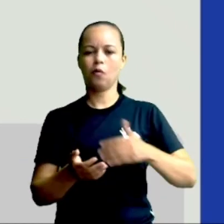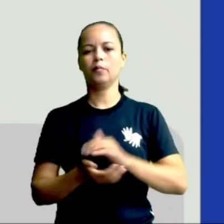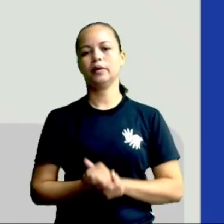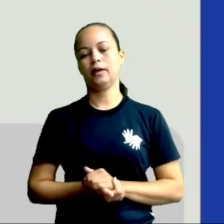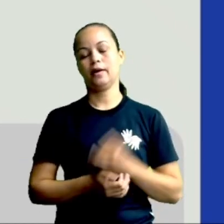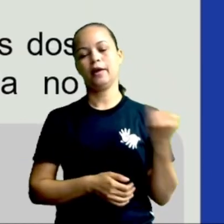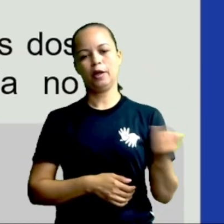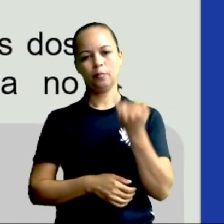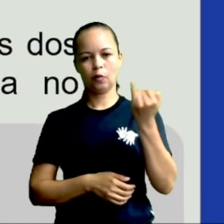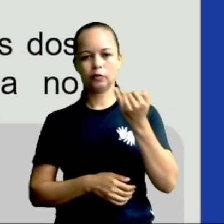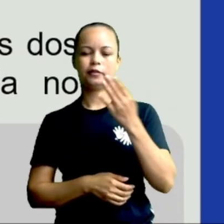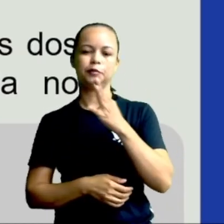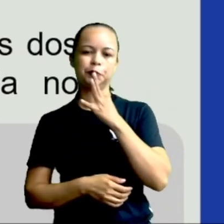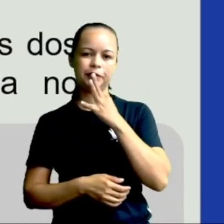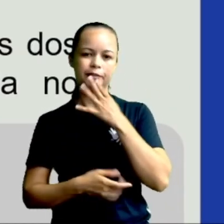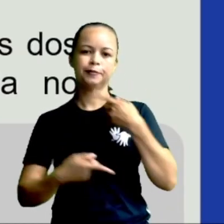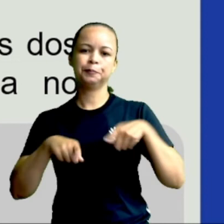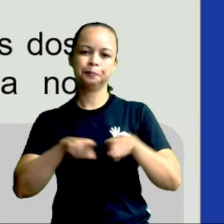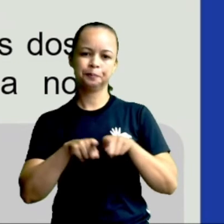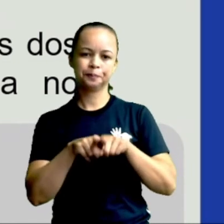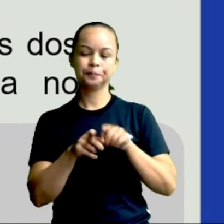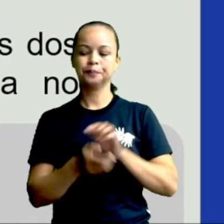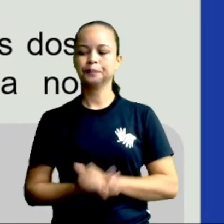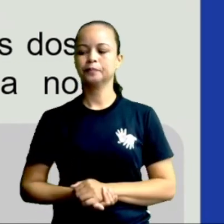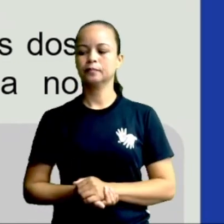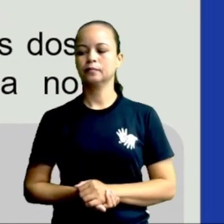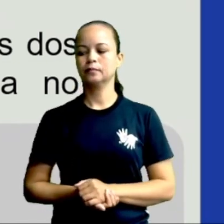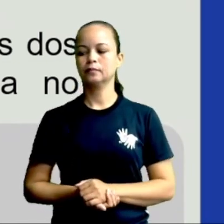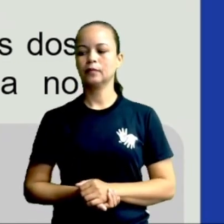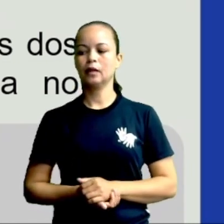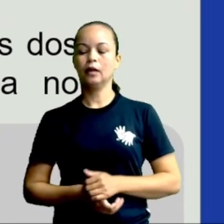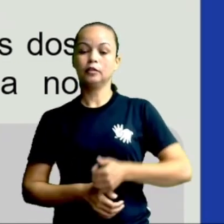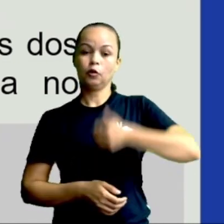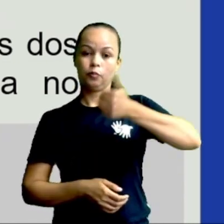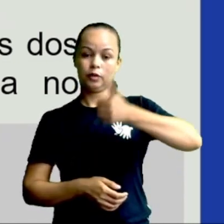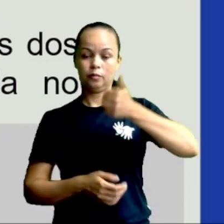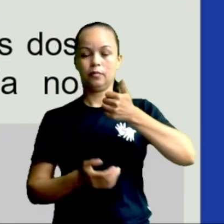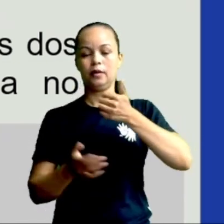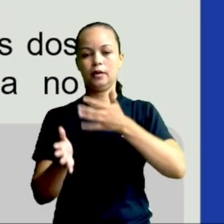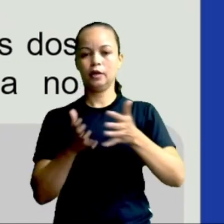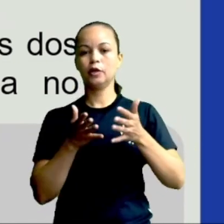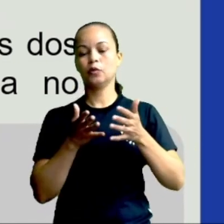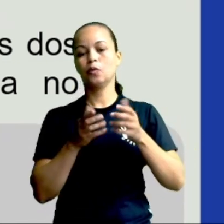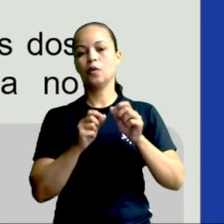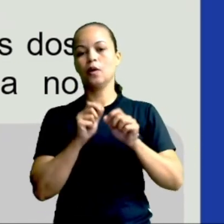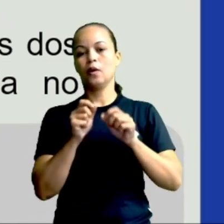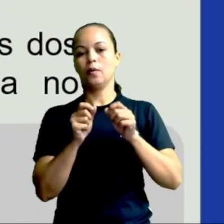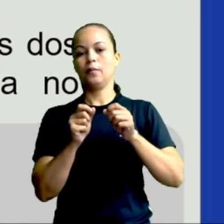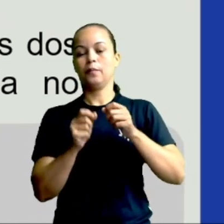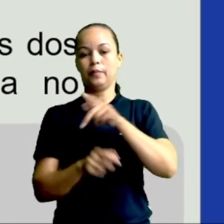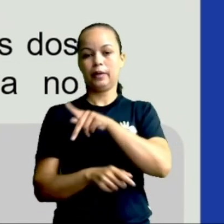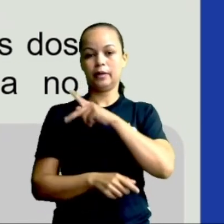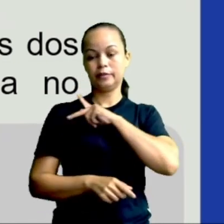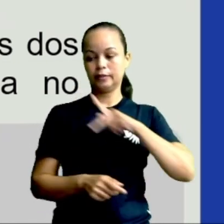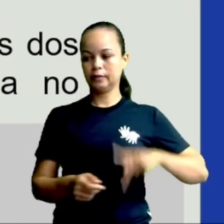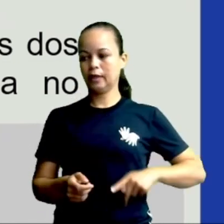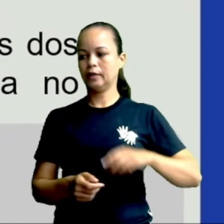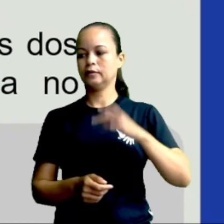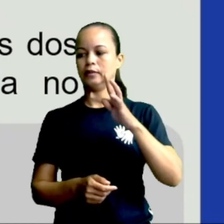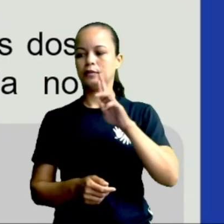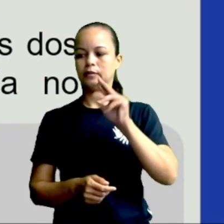que a gente conheça também. E aí, o primeiro presidente eleito foi Tancredo Neves, tá?